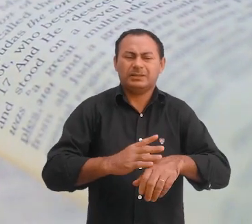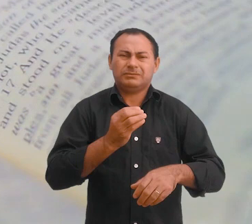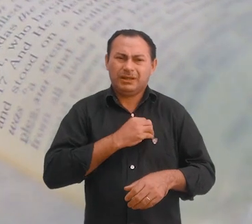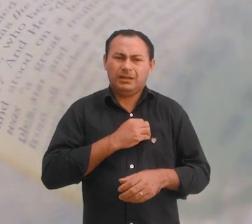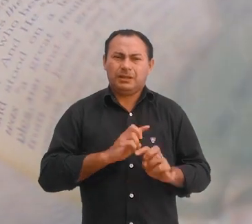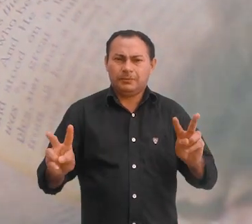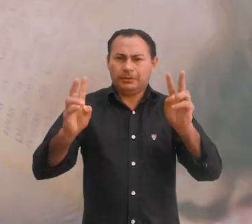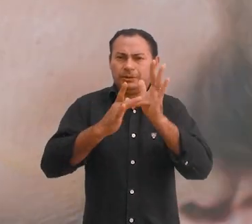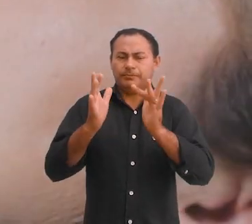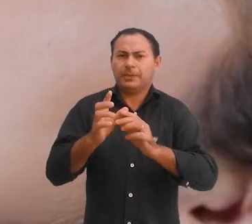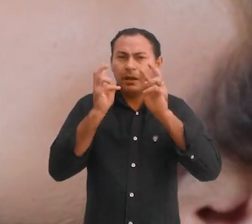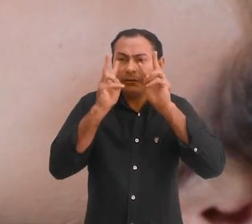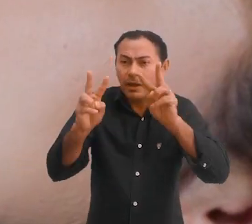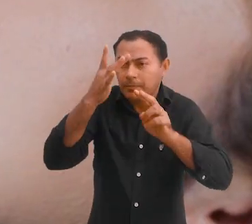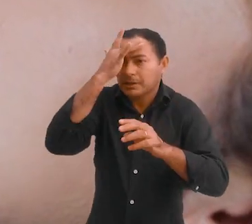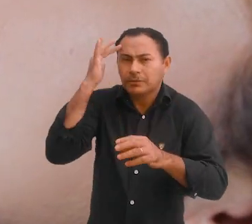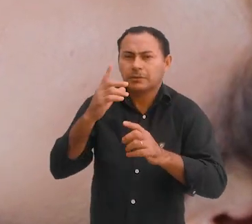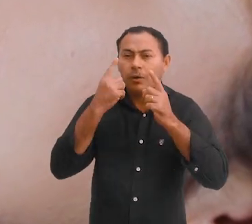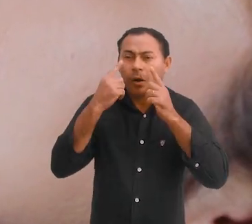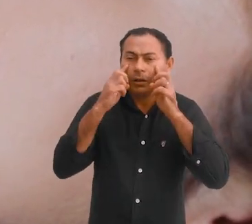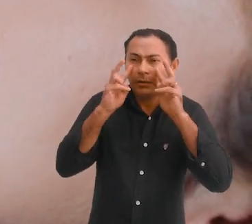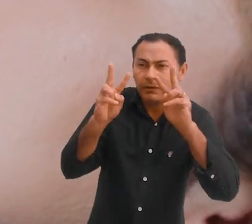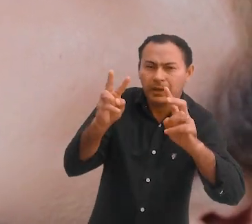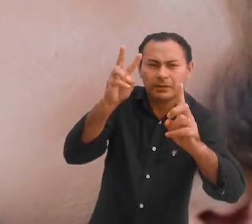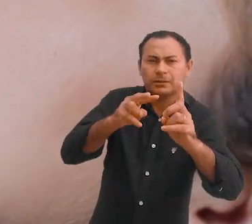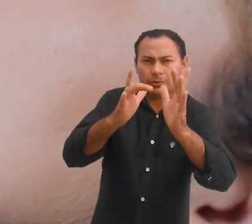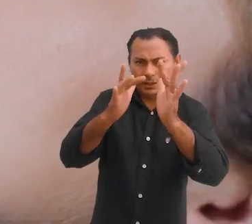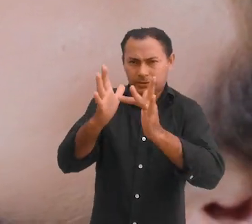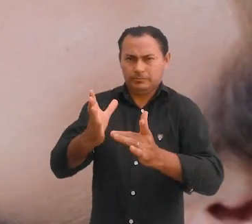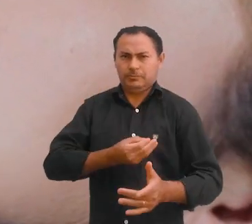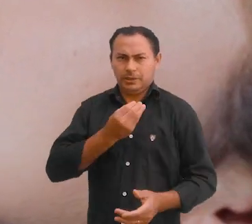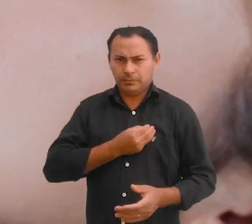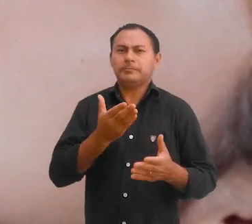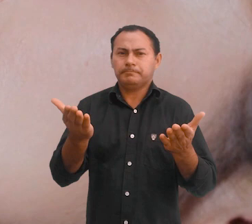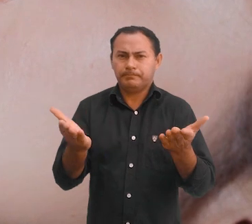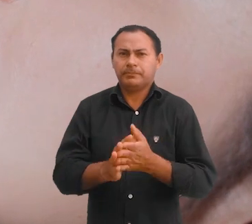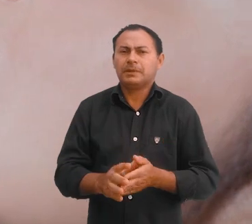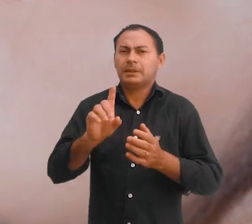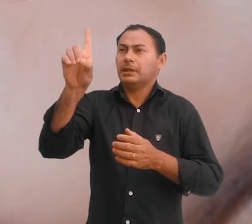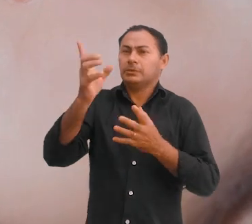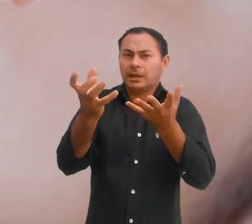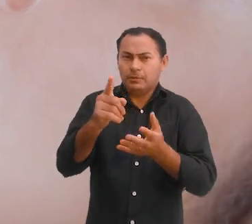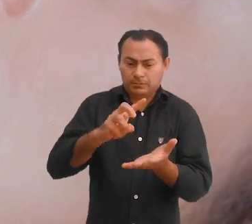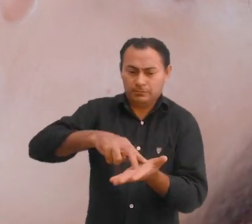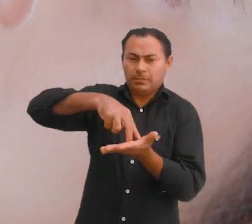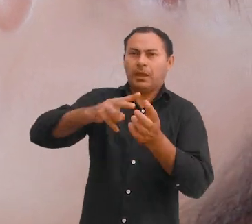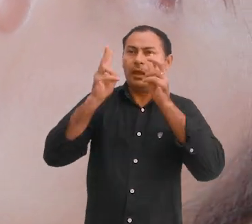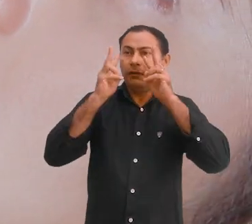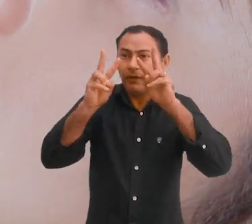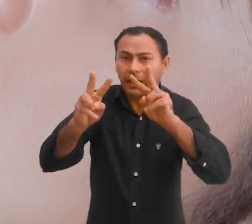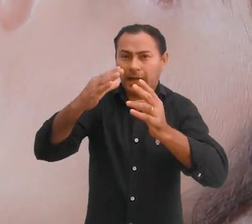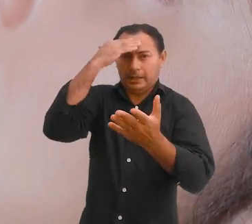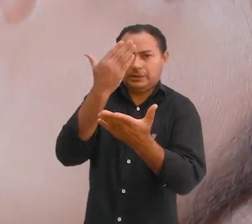tanto. Você vai levantar os olhos e ver as pessoas através dos olhos do Cristo vivo? Deus quer que você